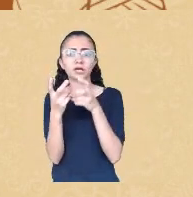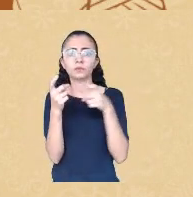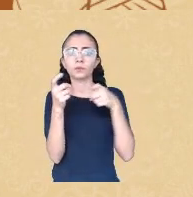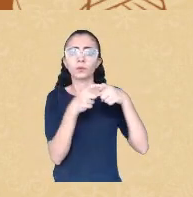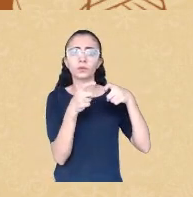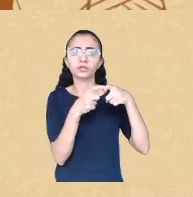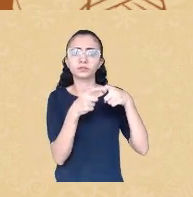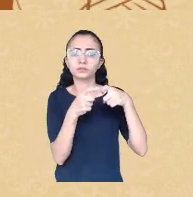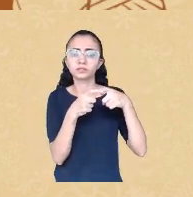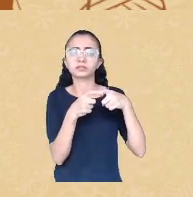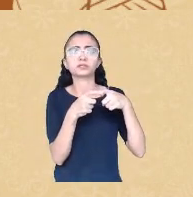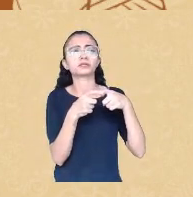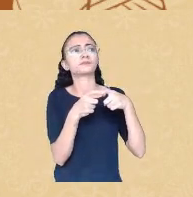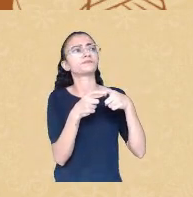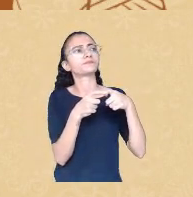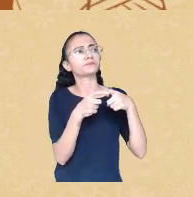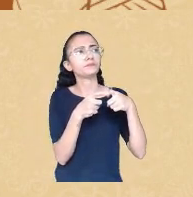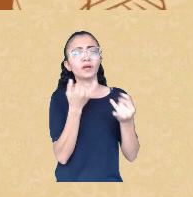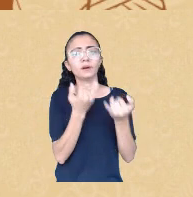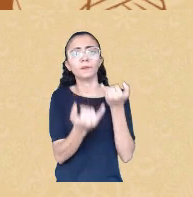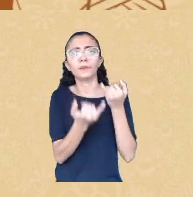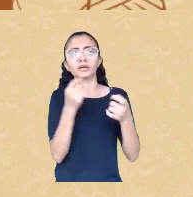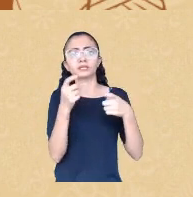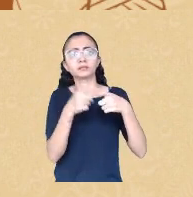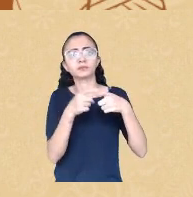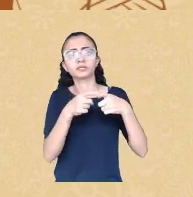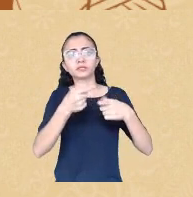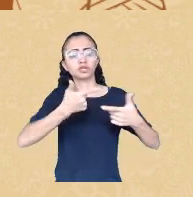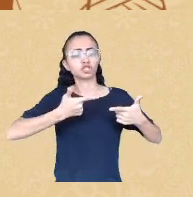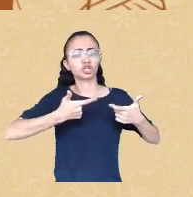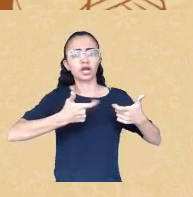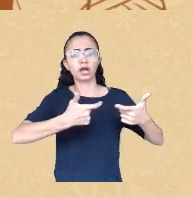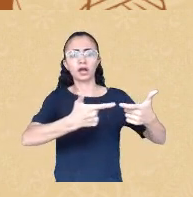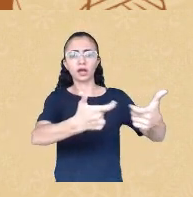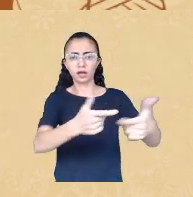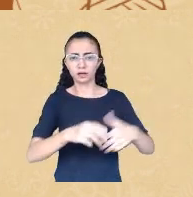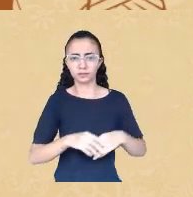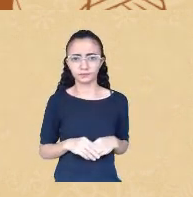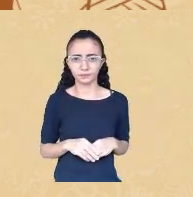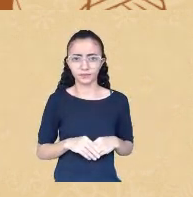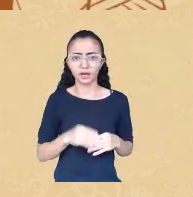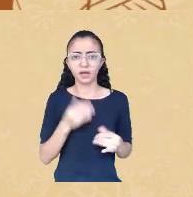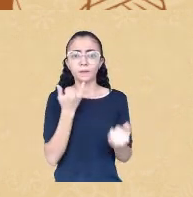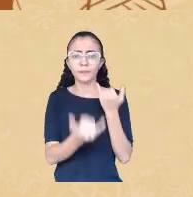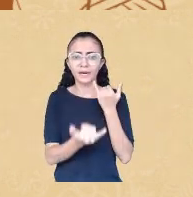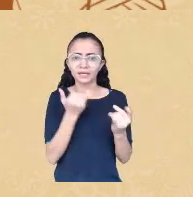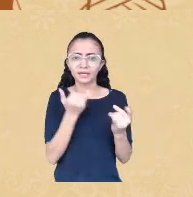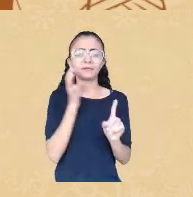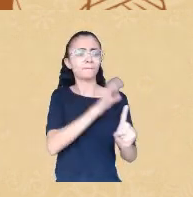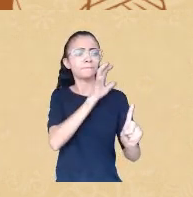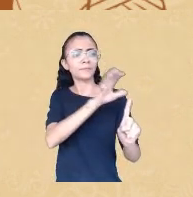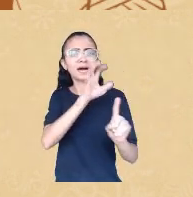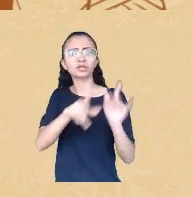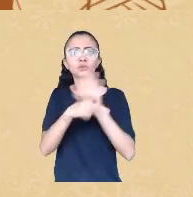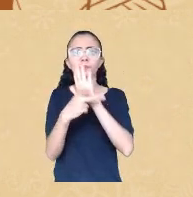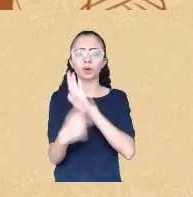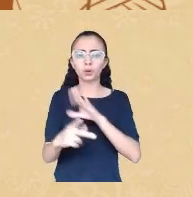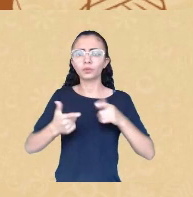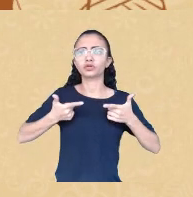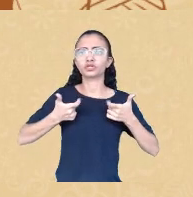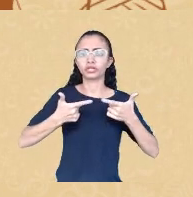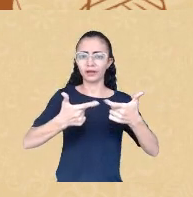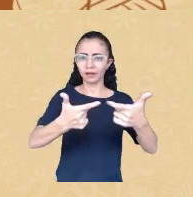praticada, uma medicina de guerra. De guerra, porque a gente está lidando com os impactos de uma guerra. Ele, na leitura dele, ele fazendo uma